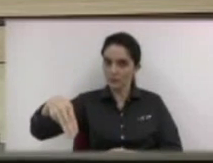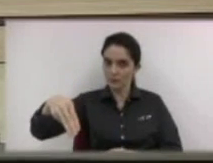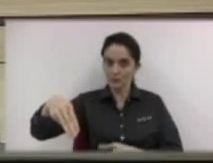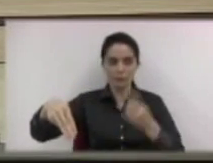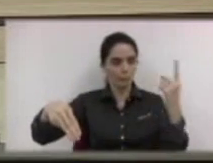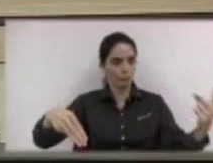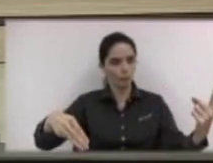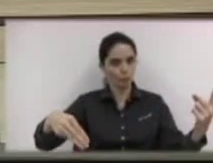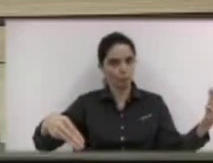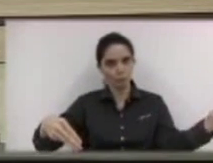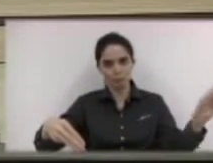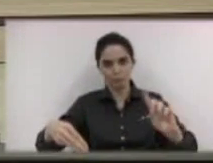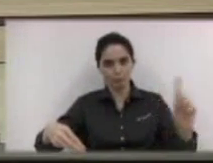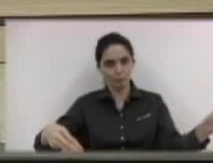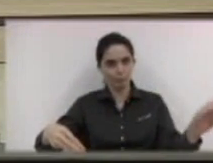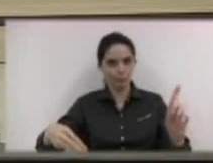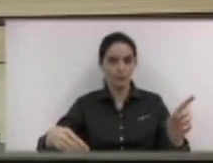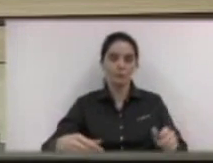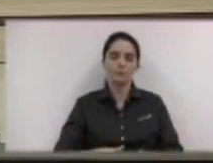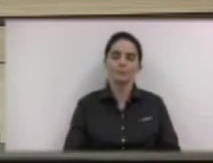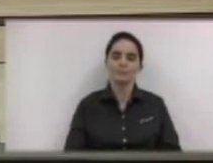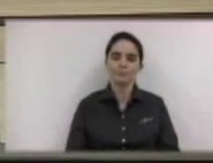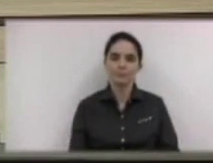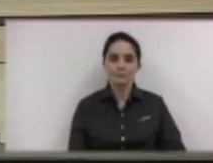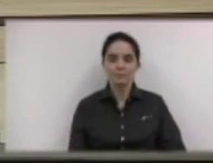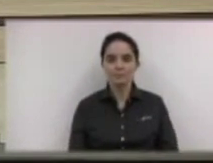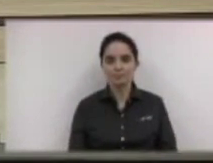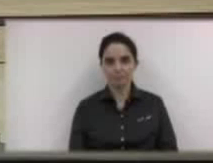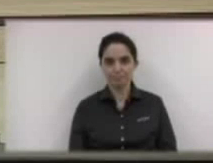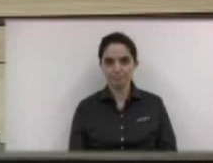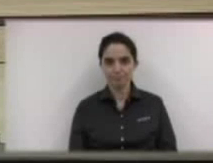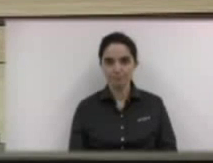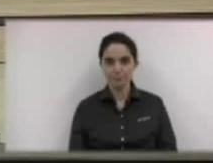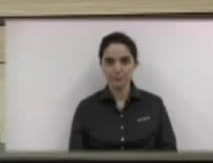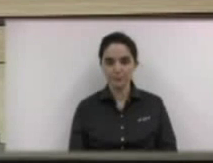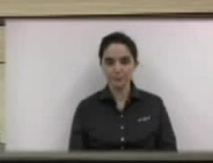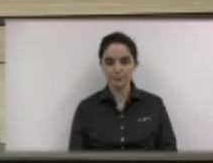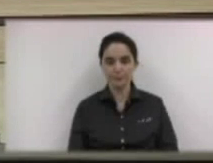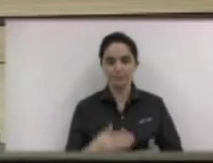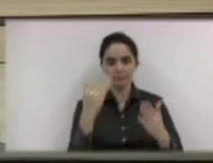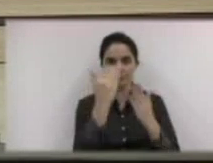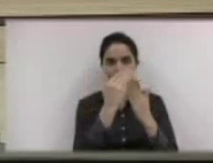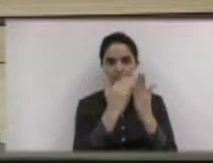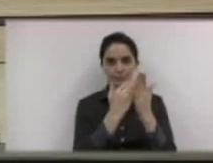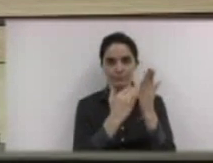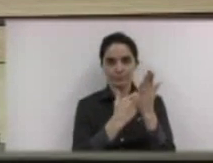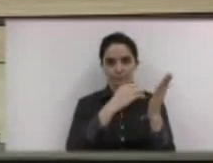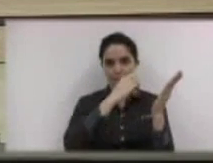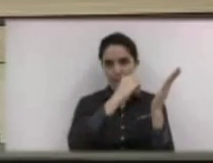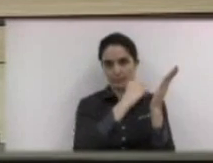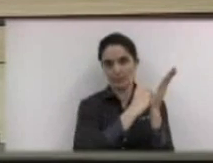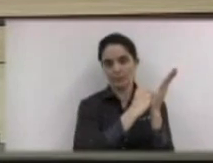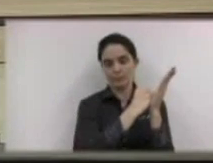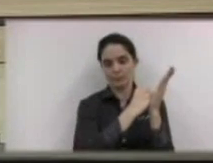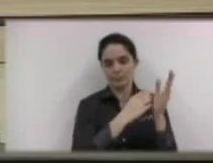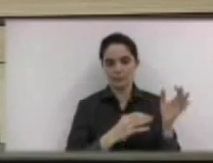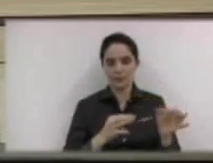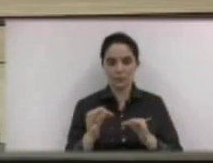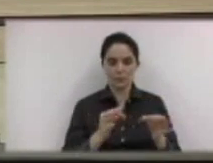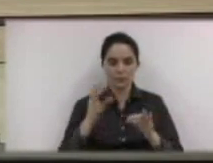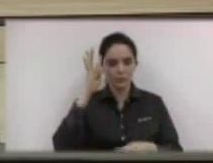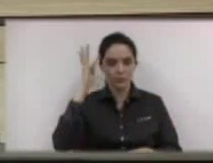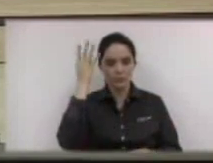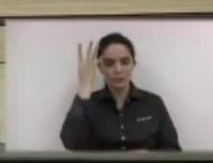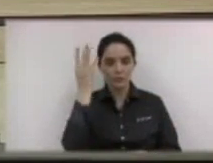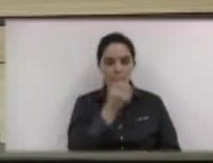favoráveis e um contrário. Agora o item 9 da pauta. Projeto